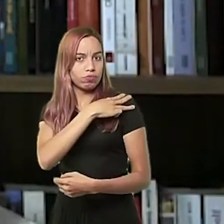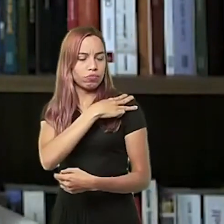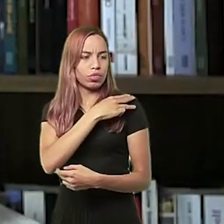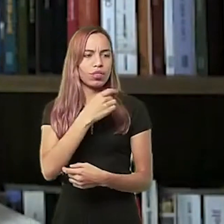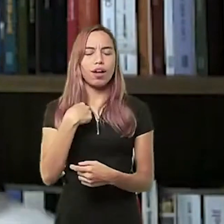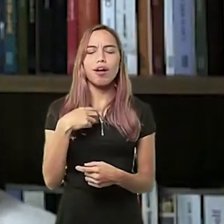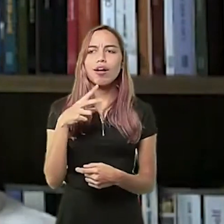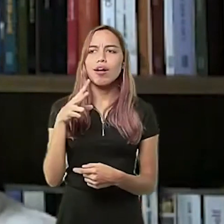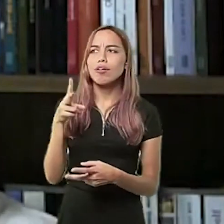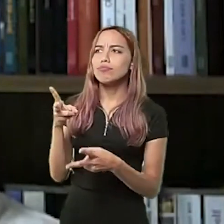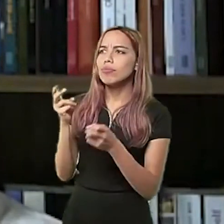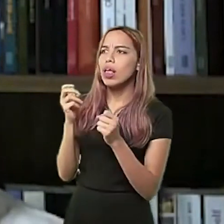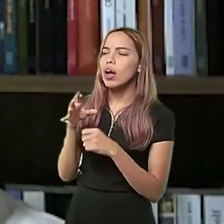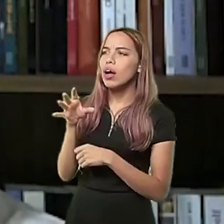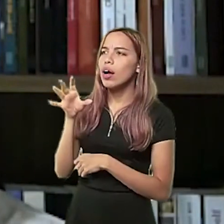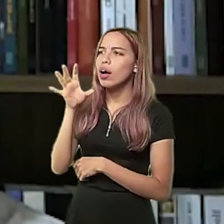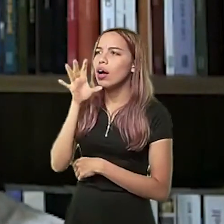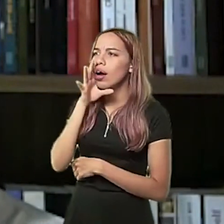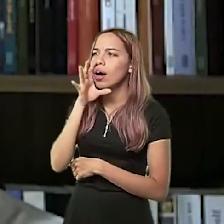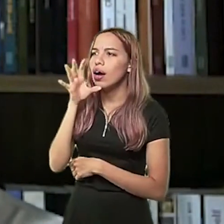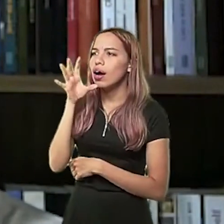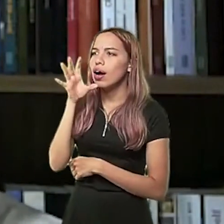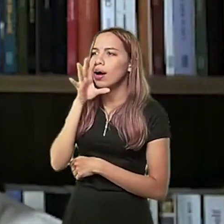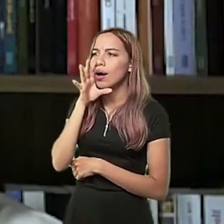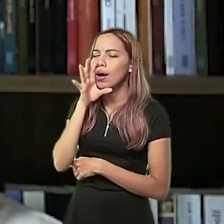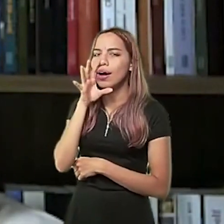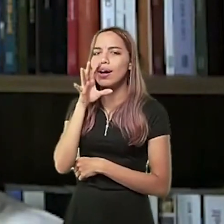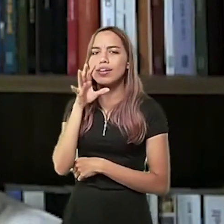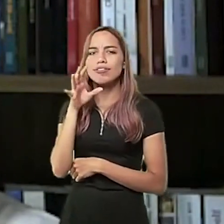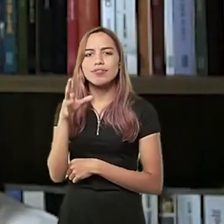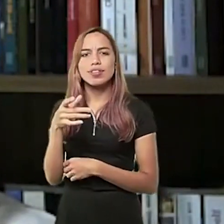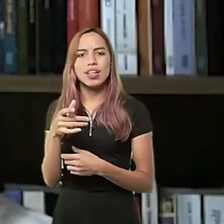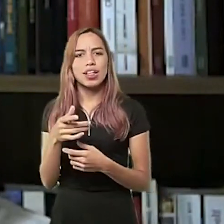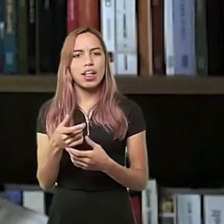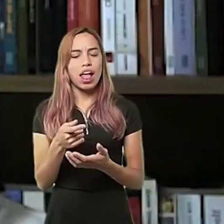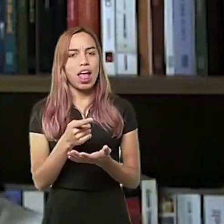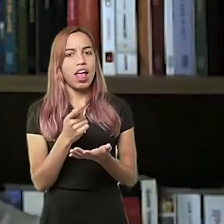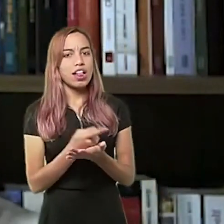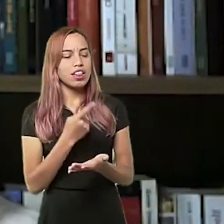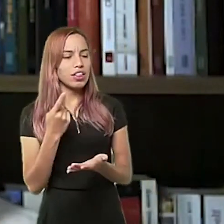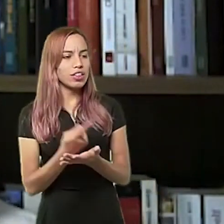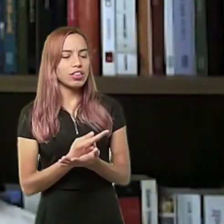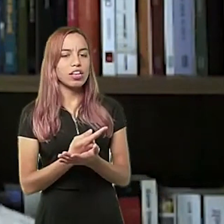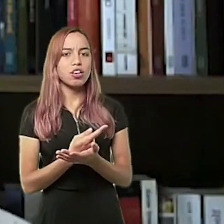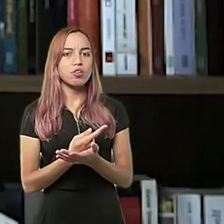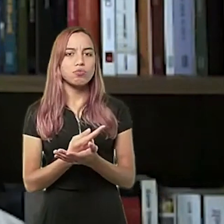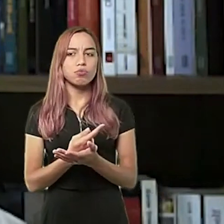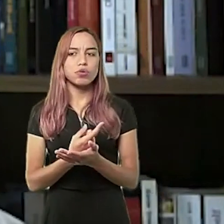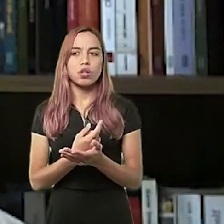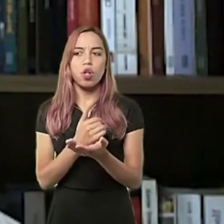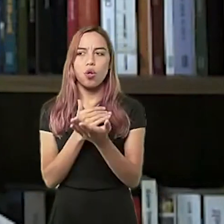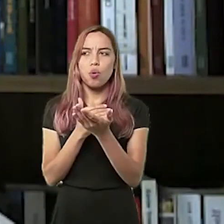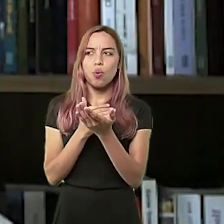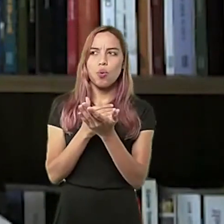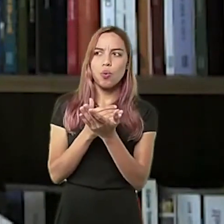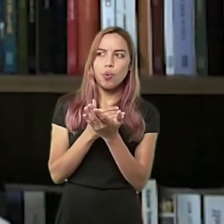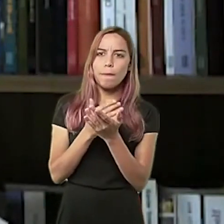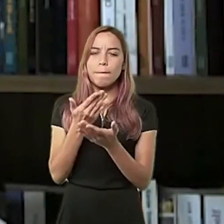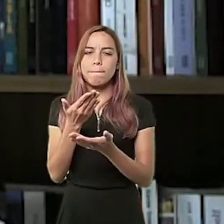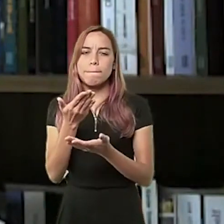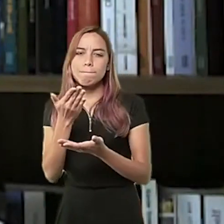né? Ela se deteve principalmente na literatura produzida na primeira metade do século XX,